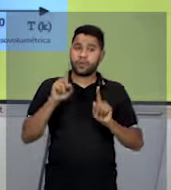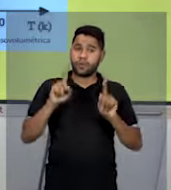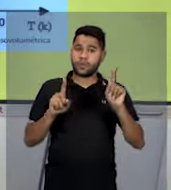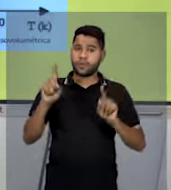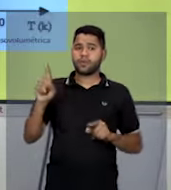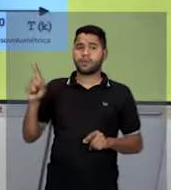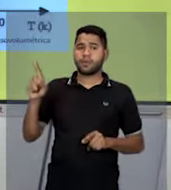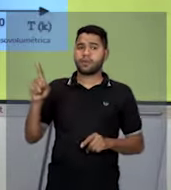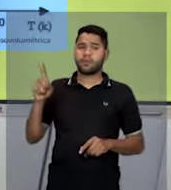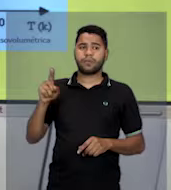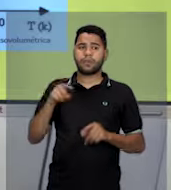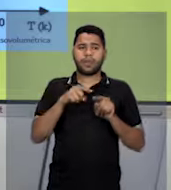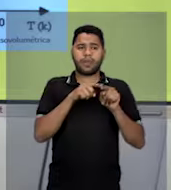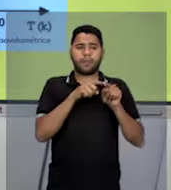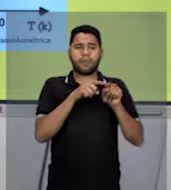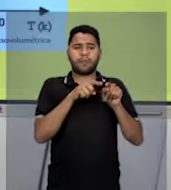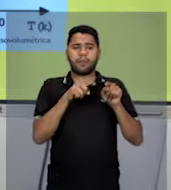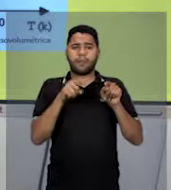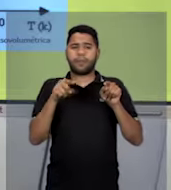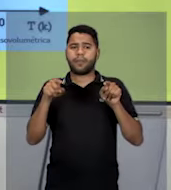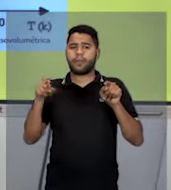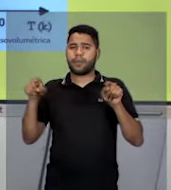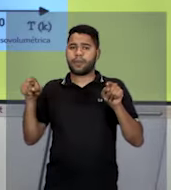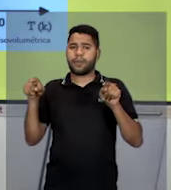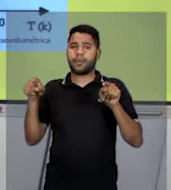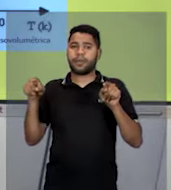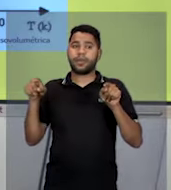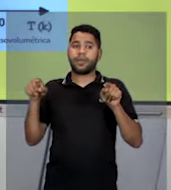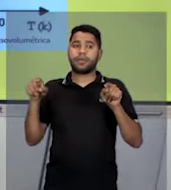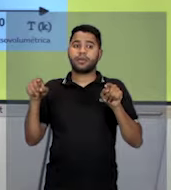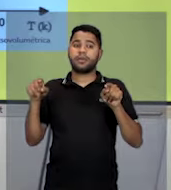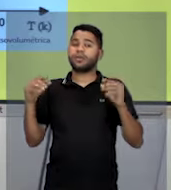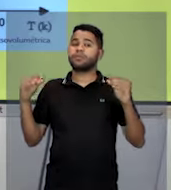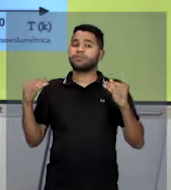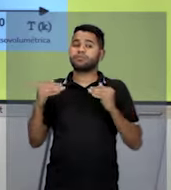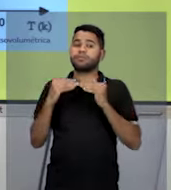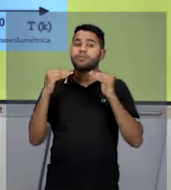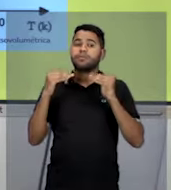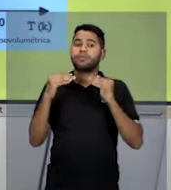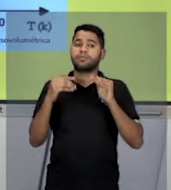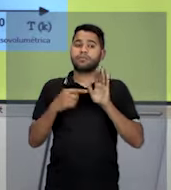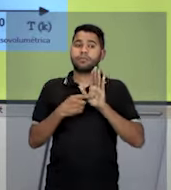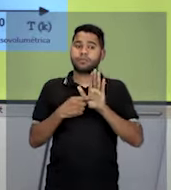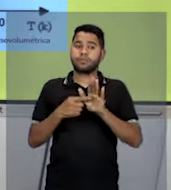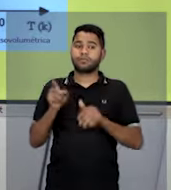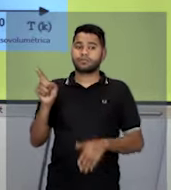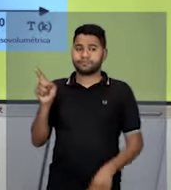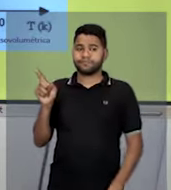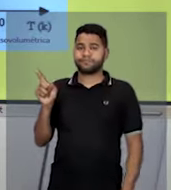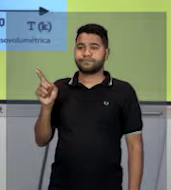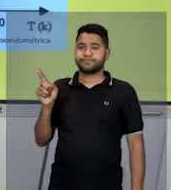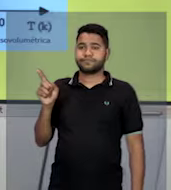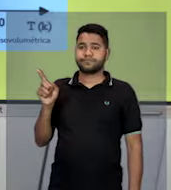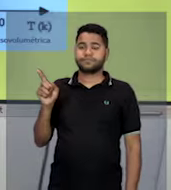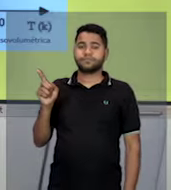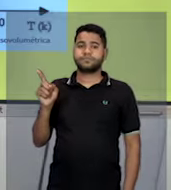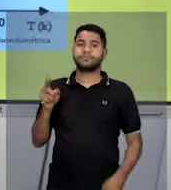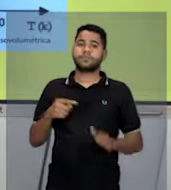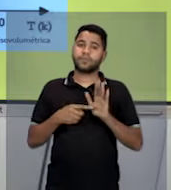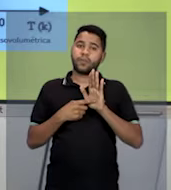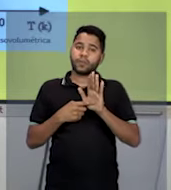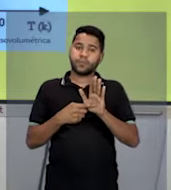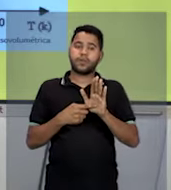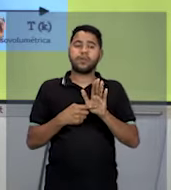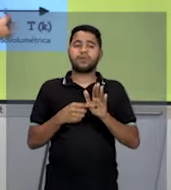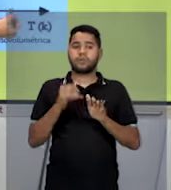vai ser uma reta, não vai ser uma curva. E essa diretamente proporcional vai montar essa reta passando pela origem, mostrando que na